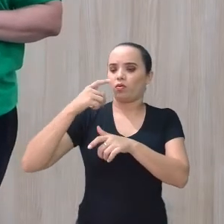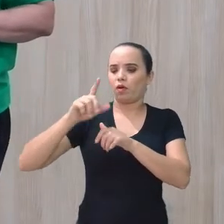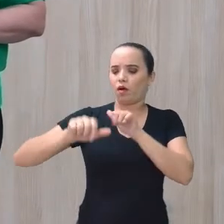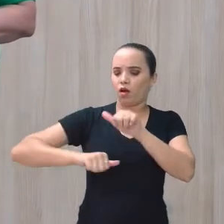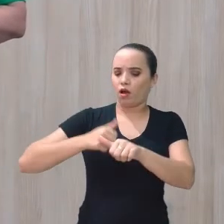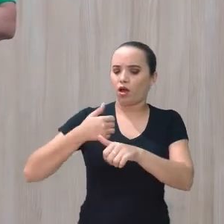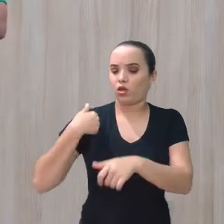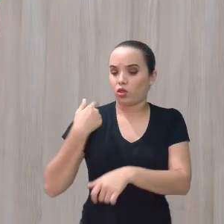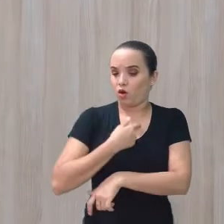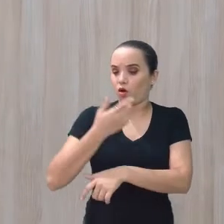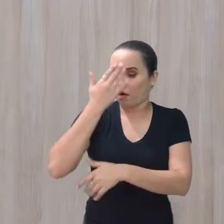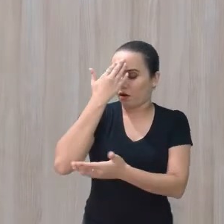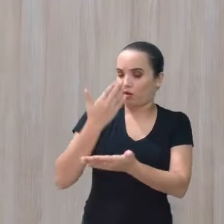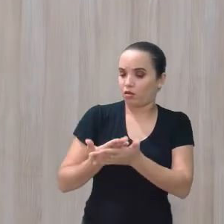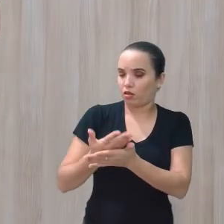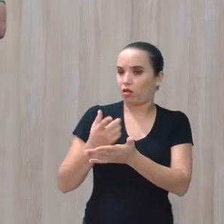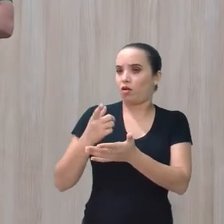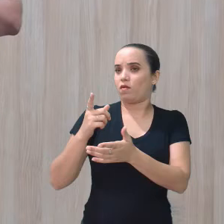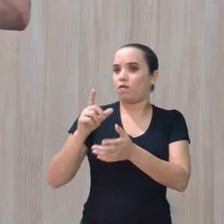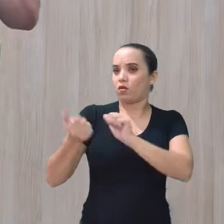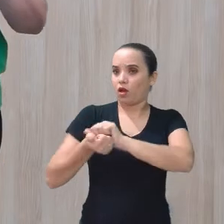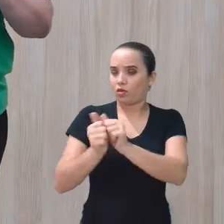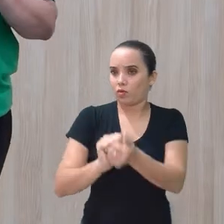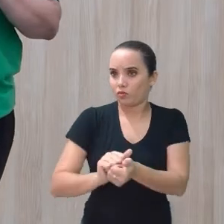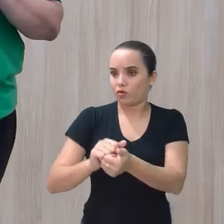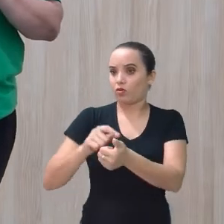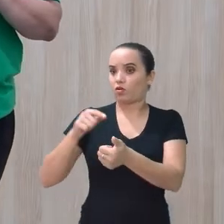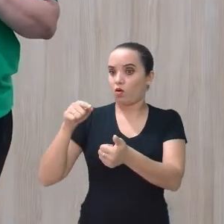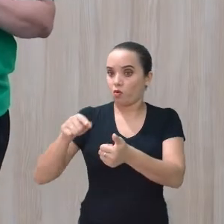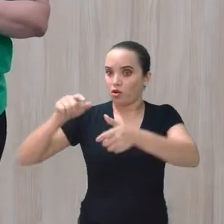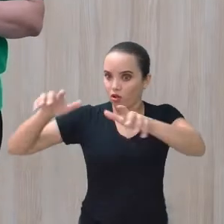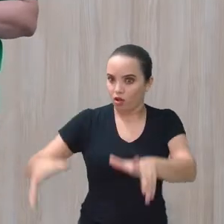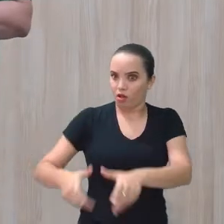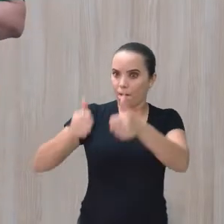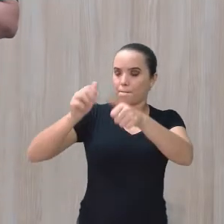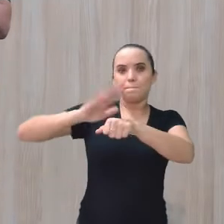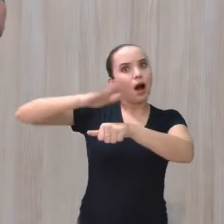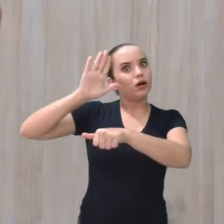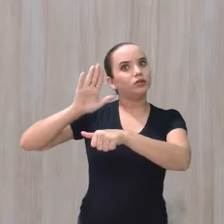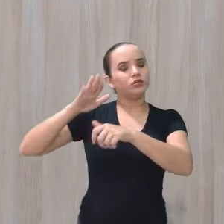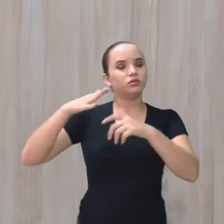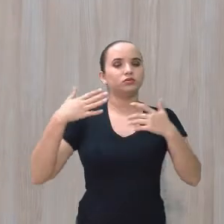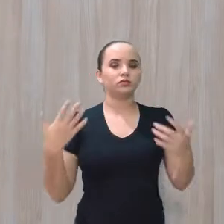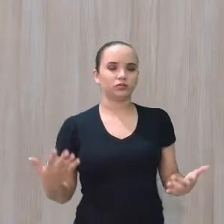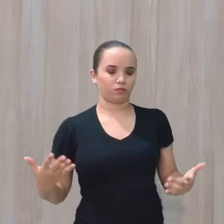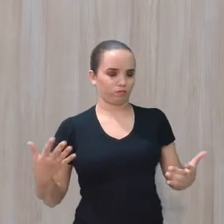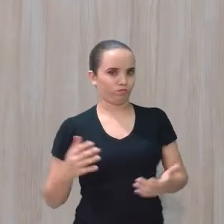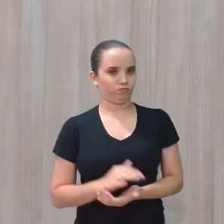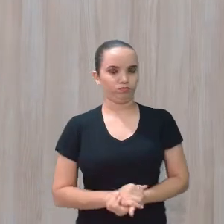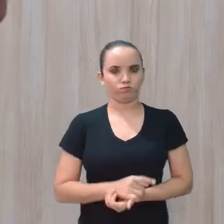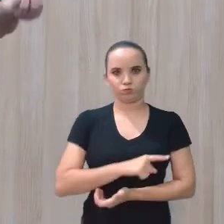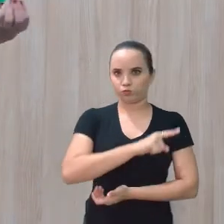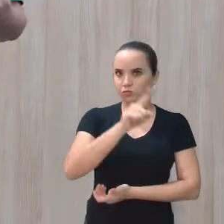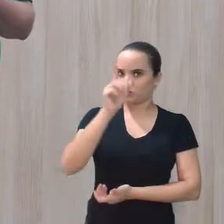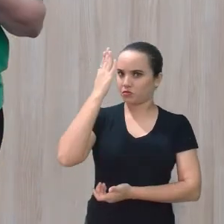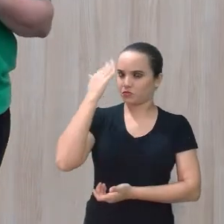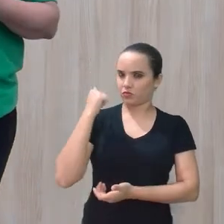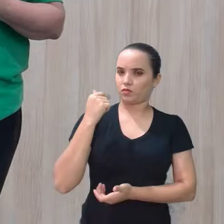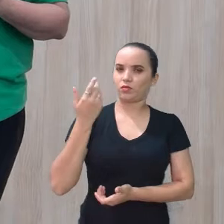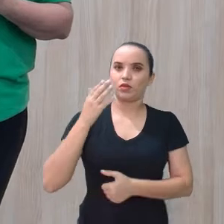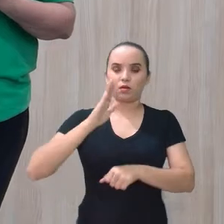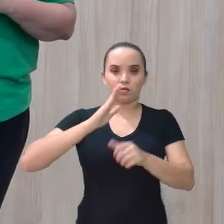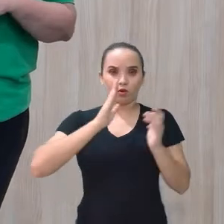Então, vocês sabem que no processo, assim, de pesquisa, que não é nem